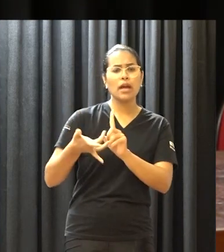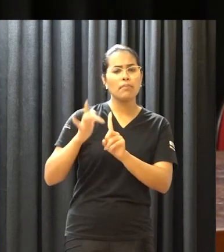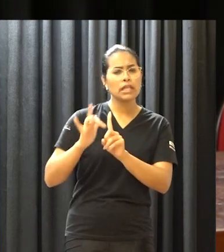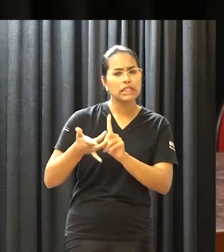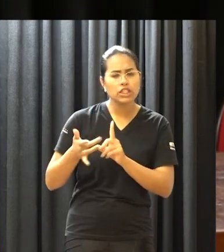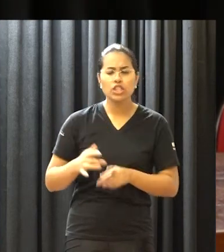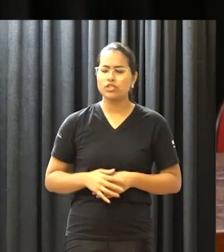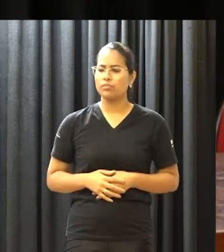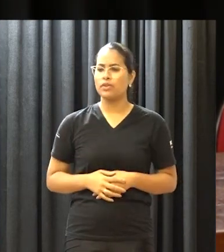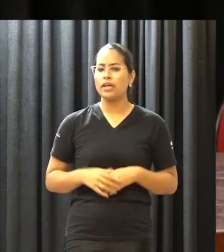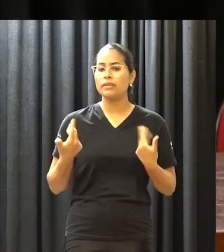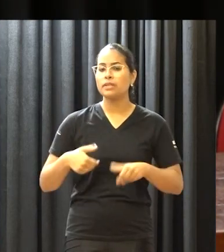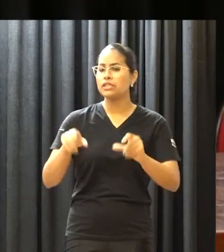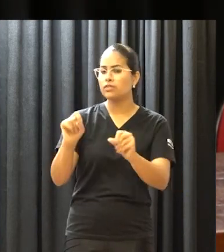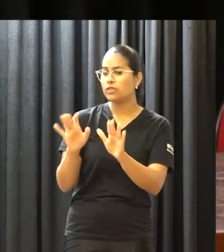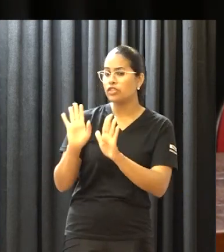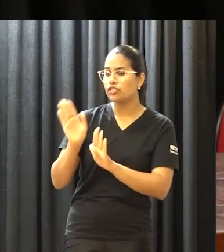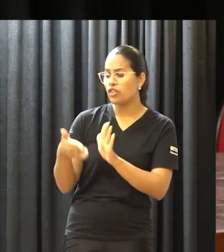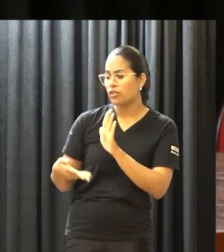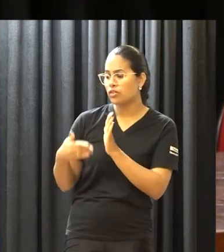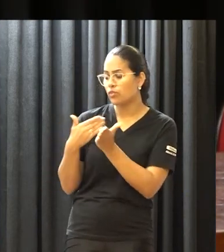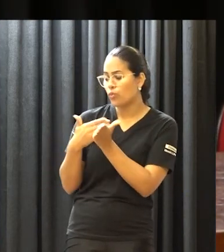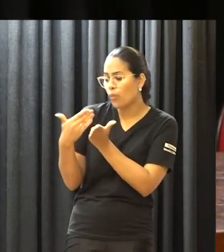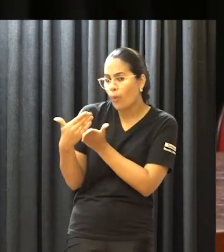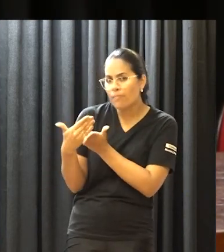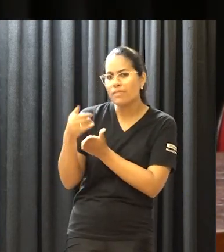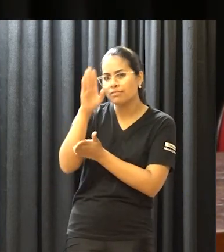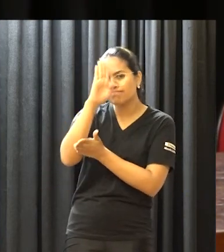desde a formação inicial.